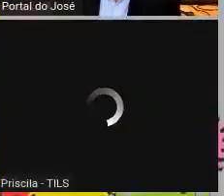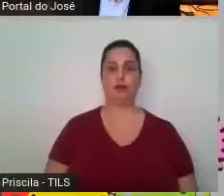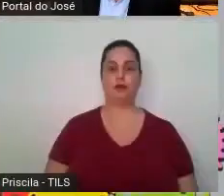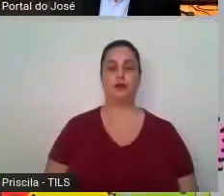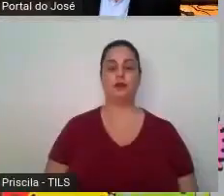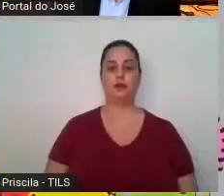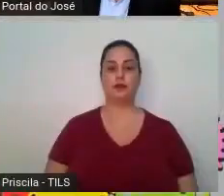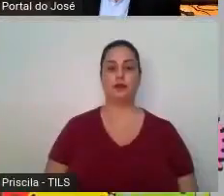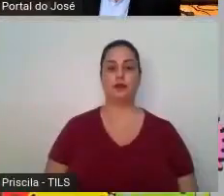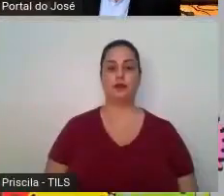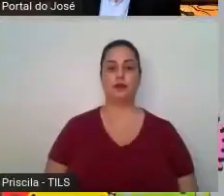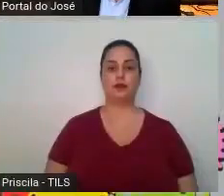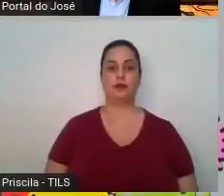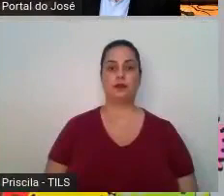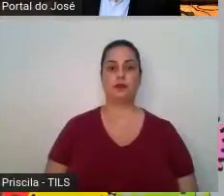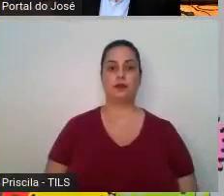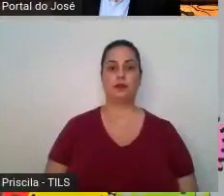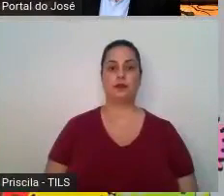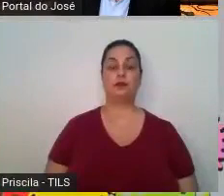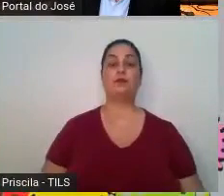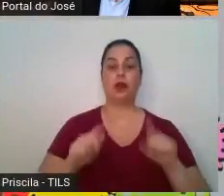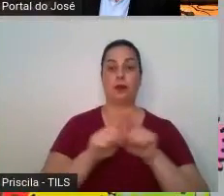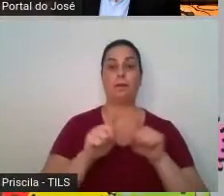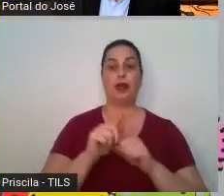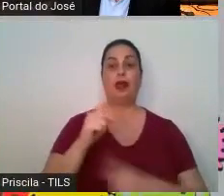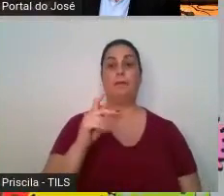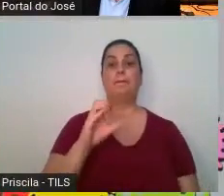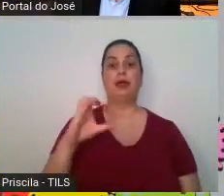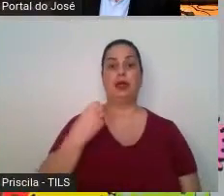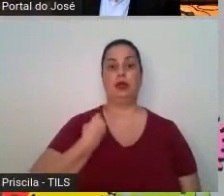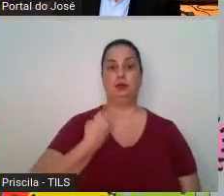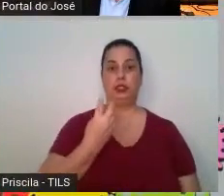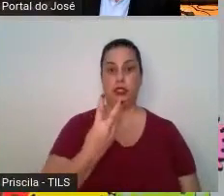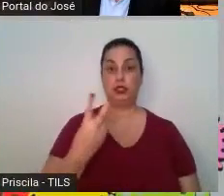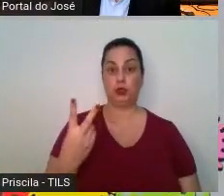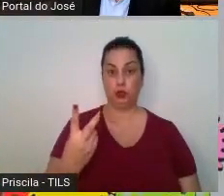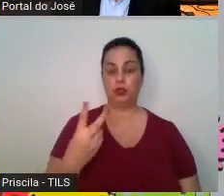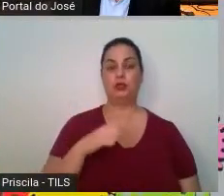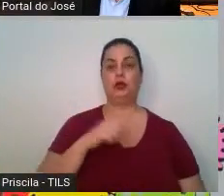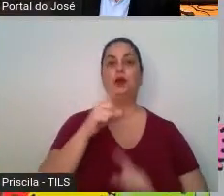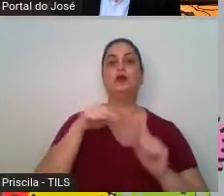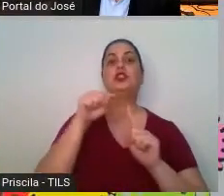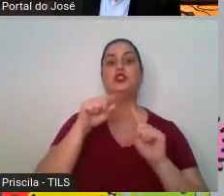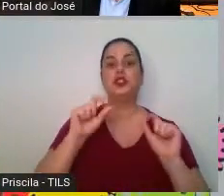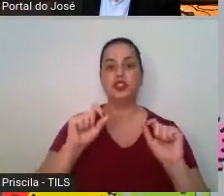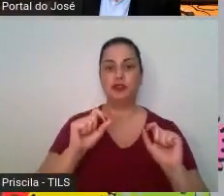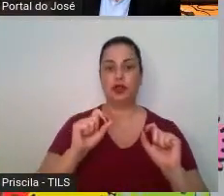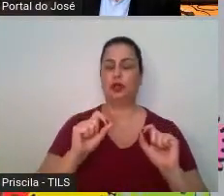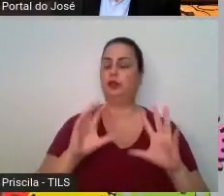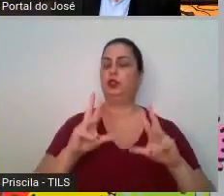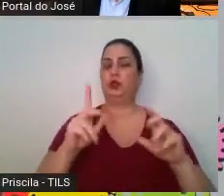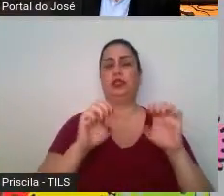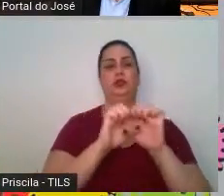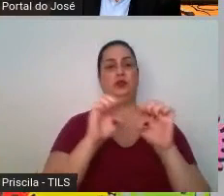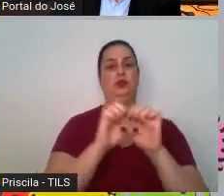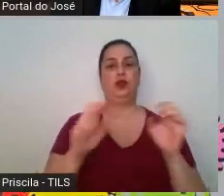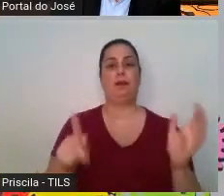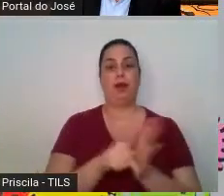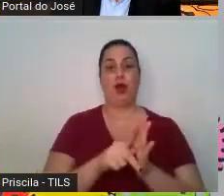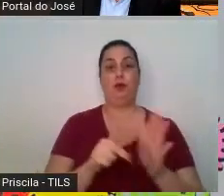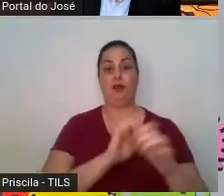abrindo a possibilidade de privatizar toda a estrutura do Estado e abrir oportunidade de negócios